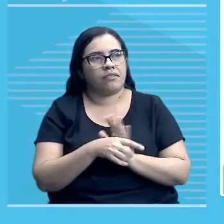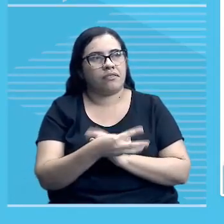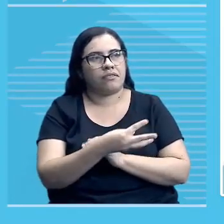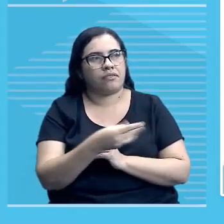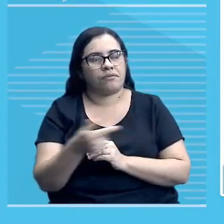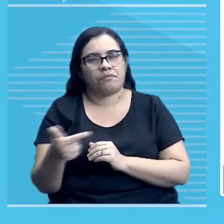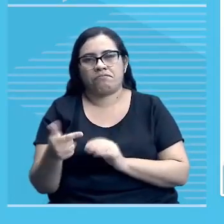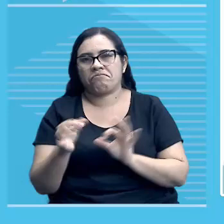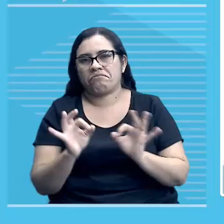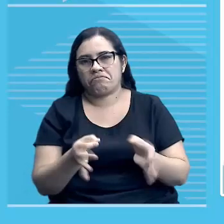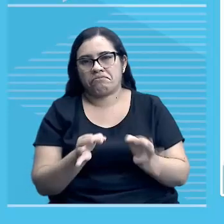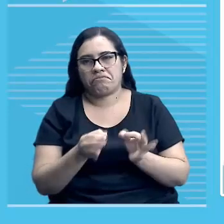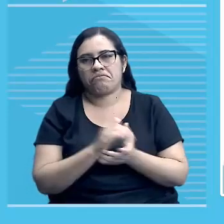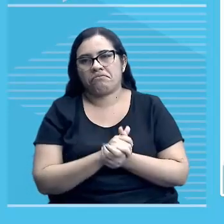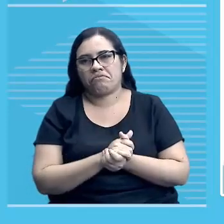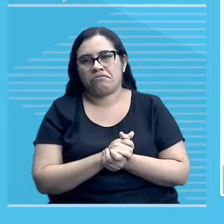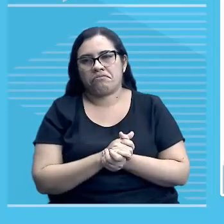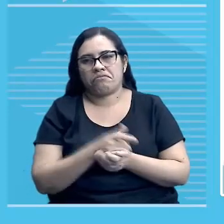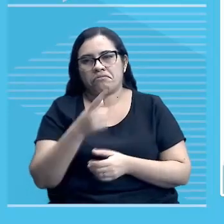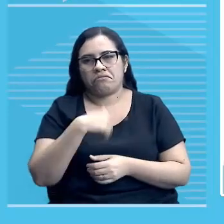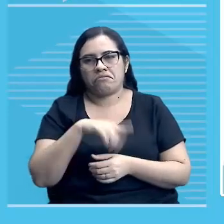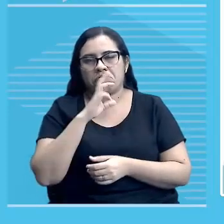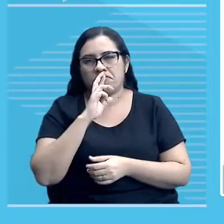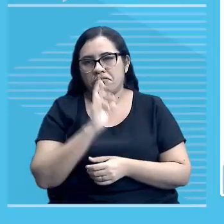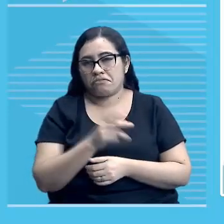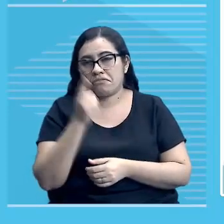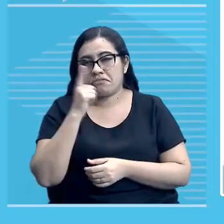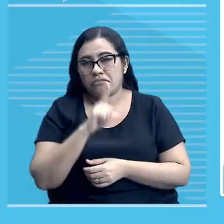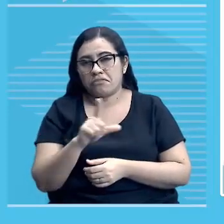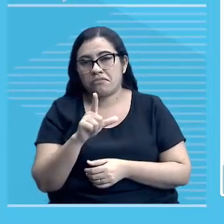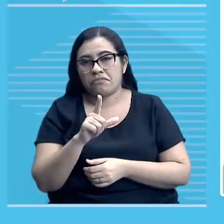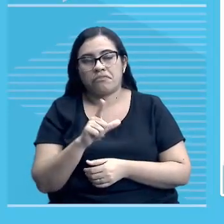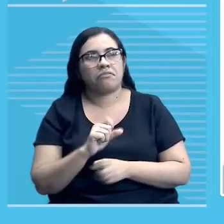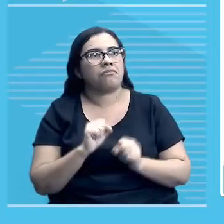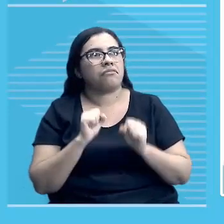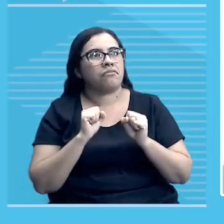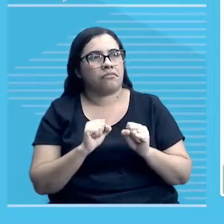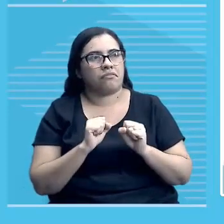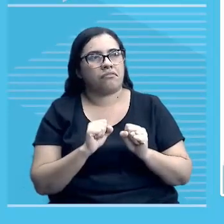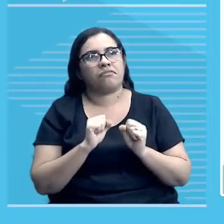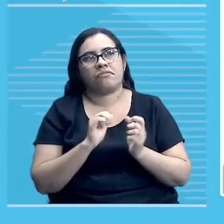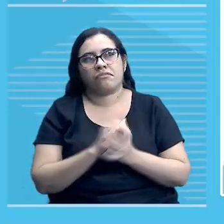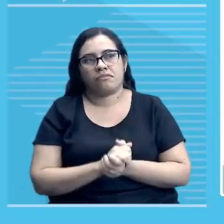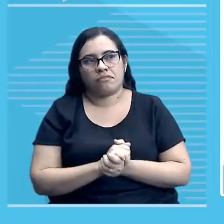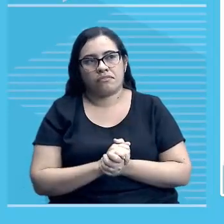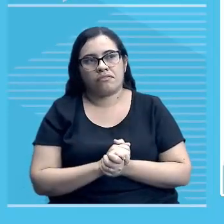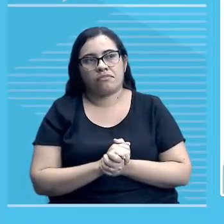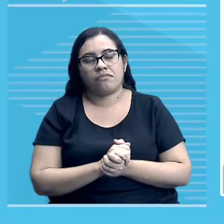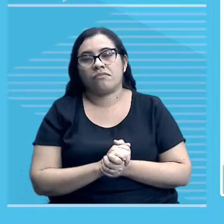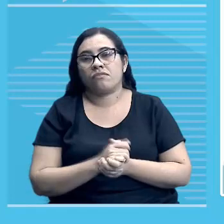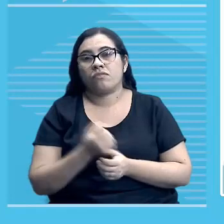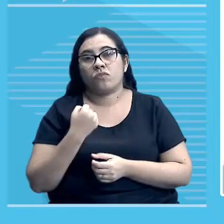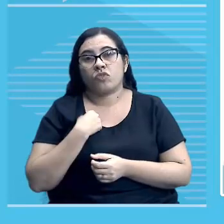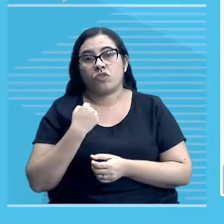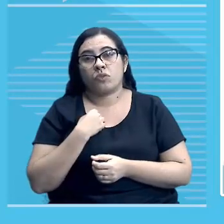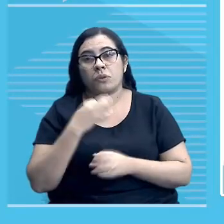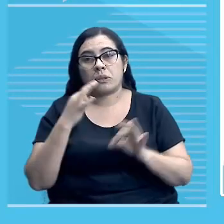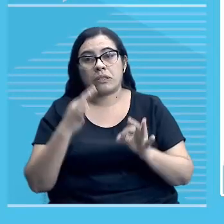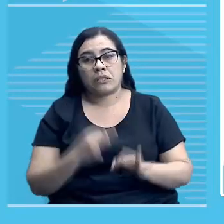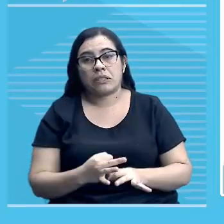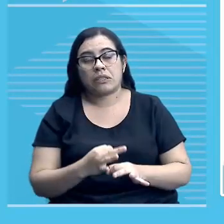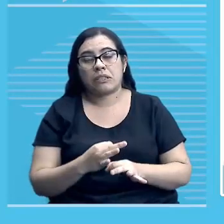32. Gente, tem como a gente resolver? Nós estamos falando aqui dos números, o quê? Dos números reais. O nosso